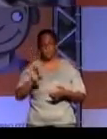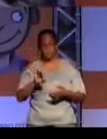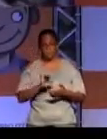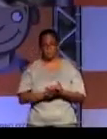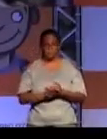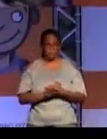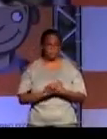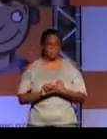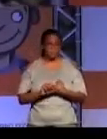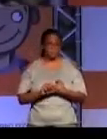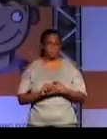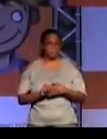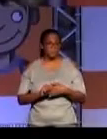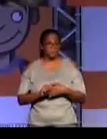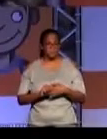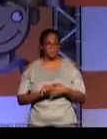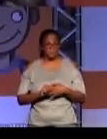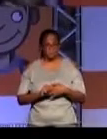Isso